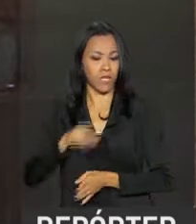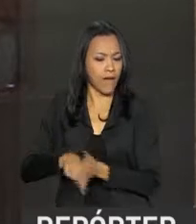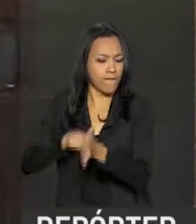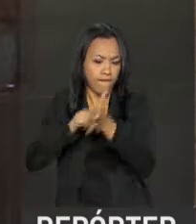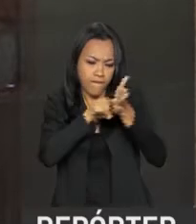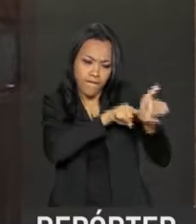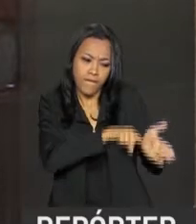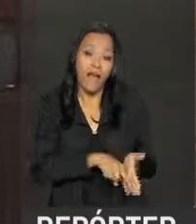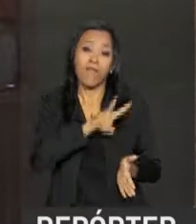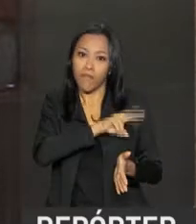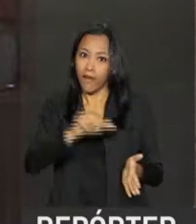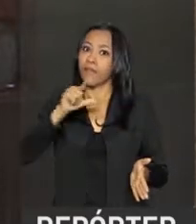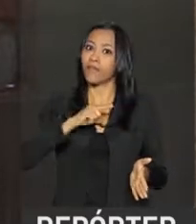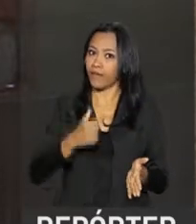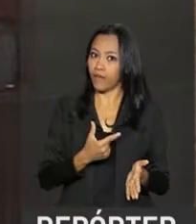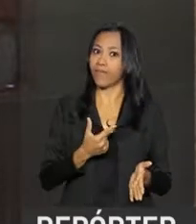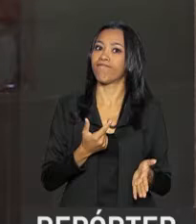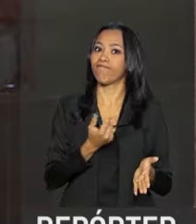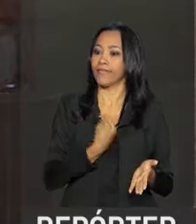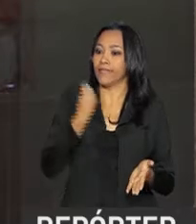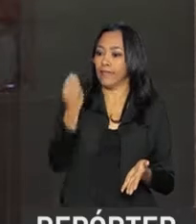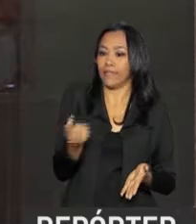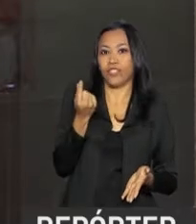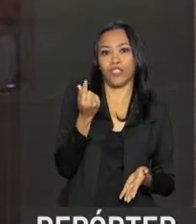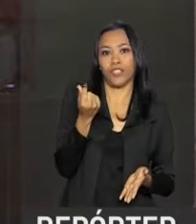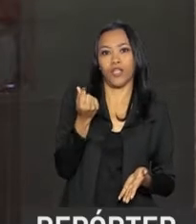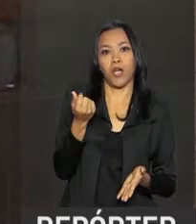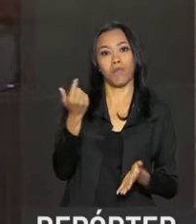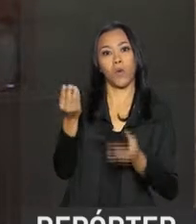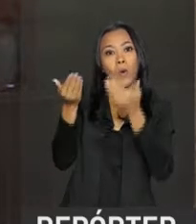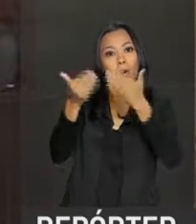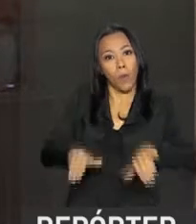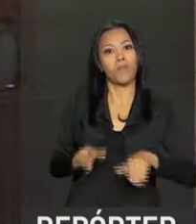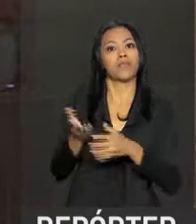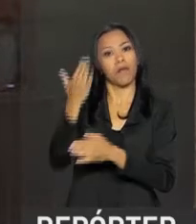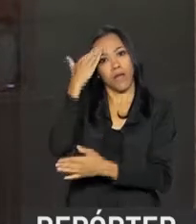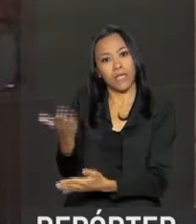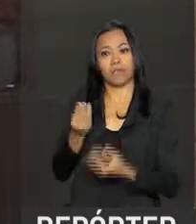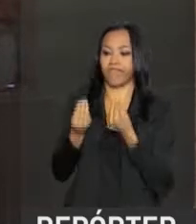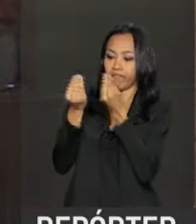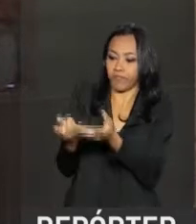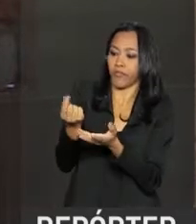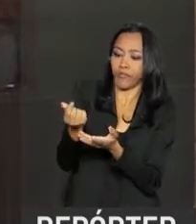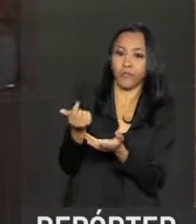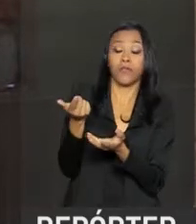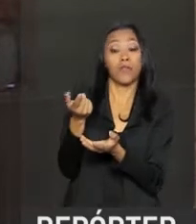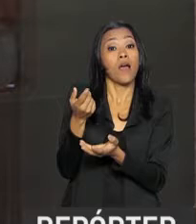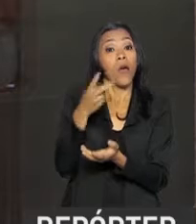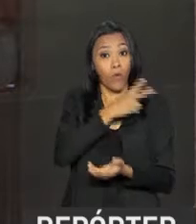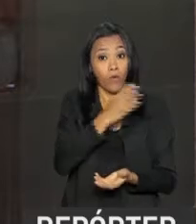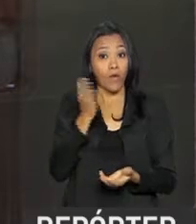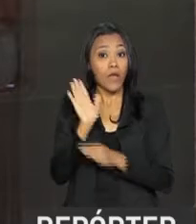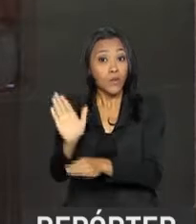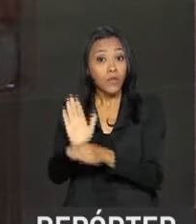poder ganhar recompensa, inclusive em dinheiro. O governo garante o anonimato de quem colaborar dando